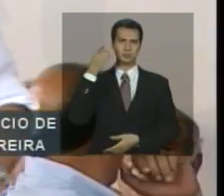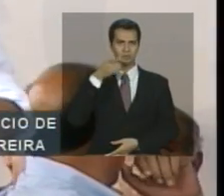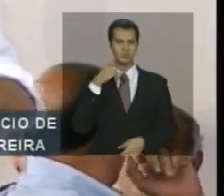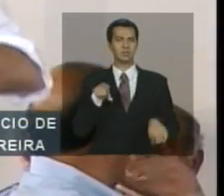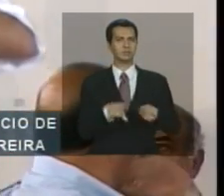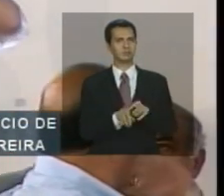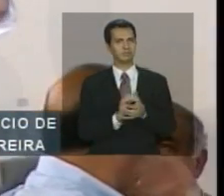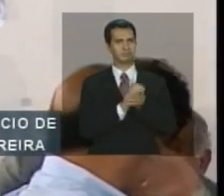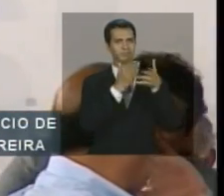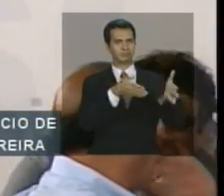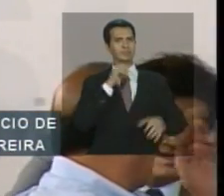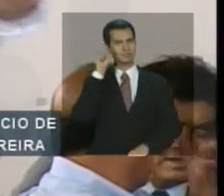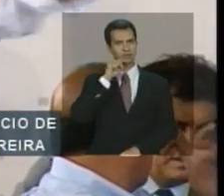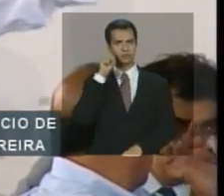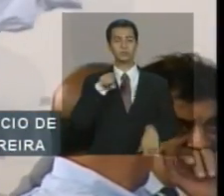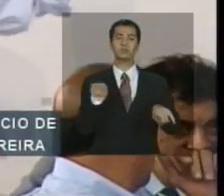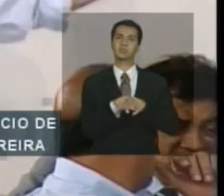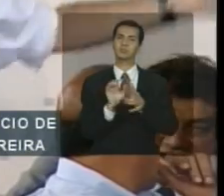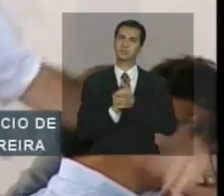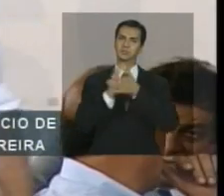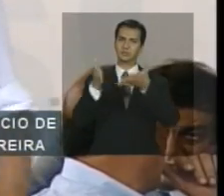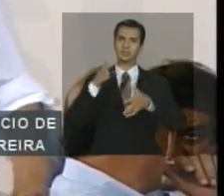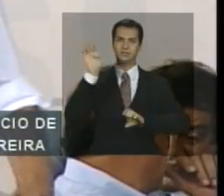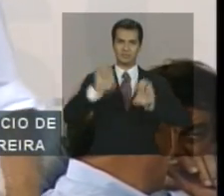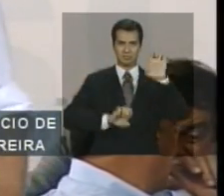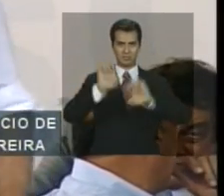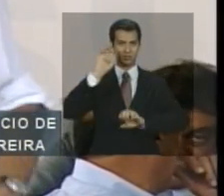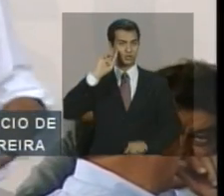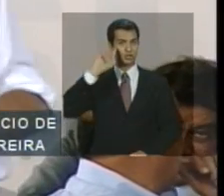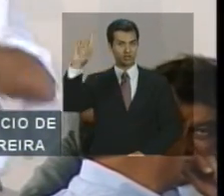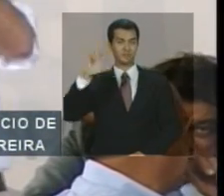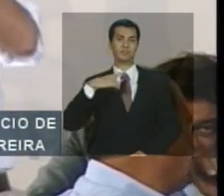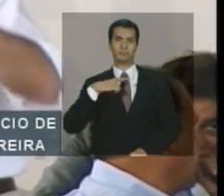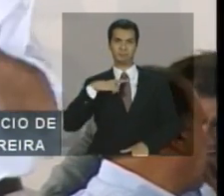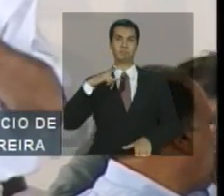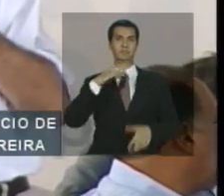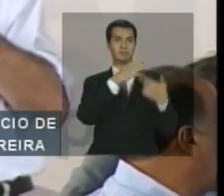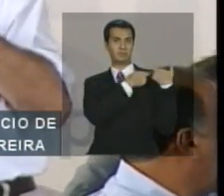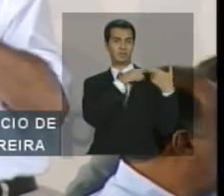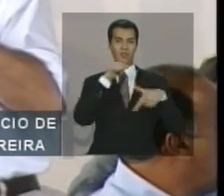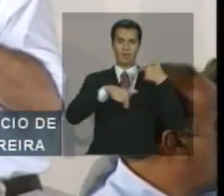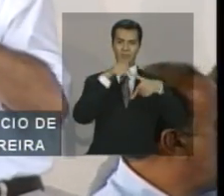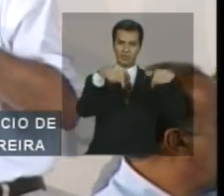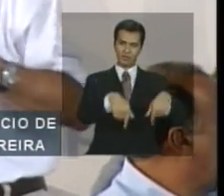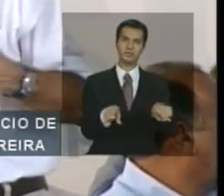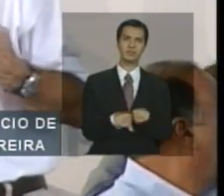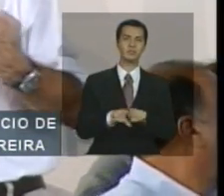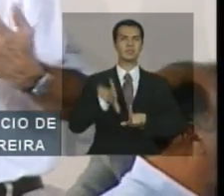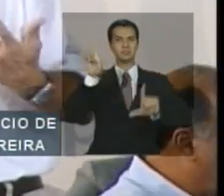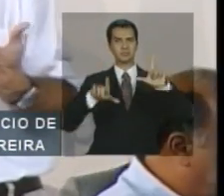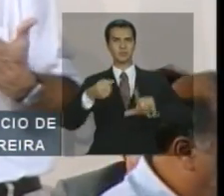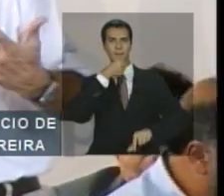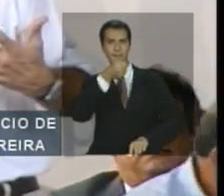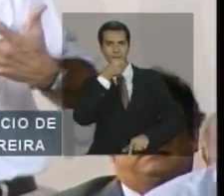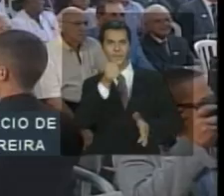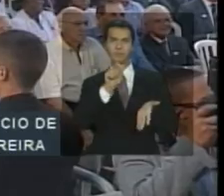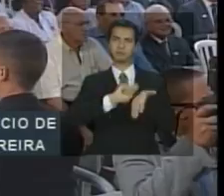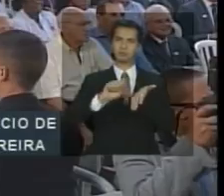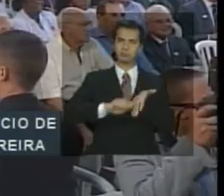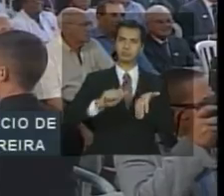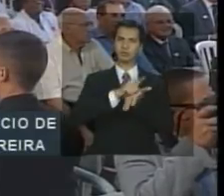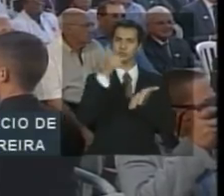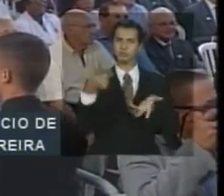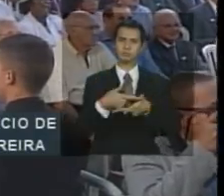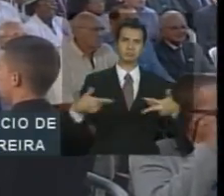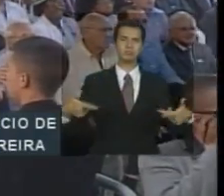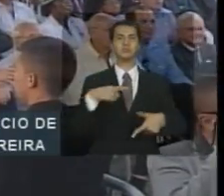presentes, estão aqui empresários que estão, muitos deles, tocando essa obra aqui, a imprensa presente. Queria cumprimentar